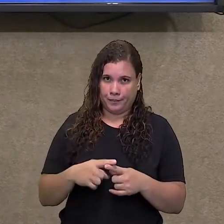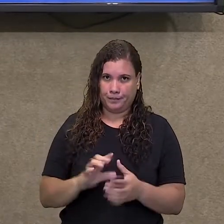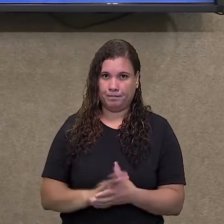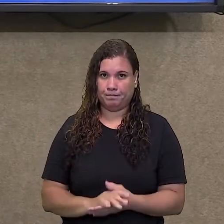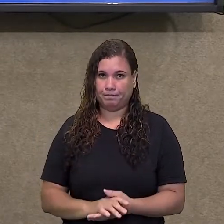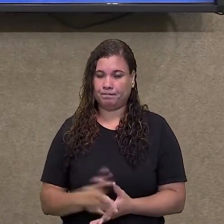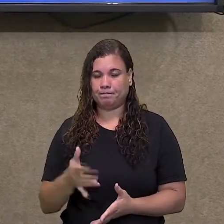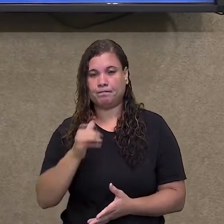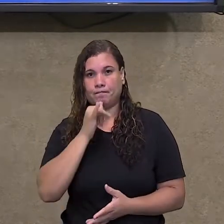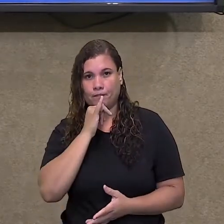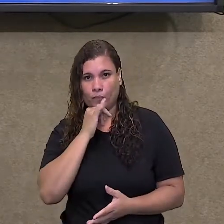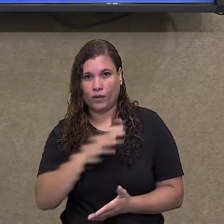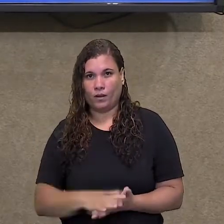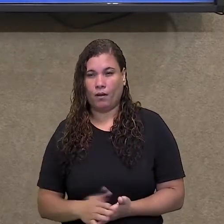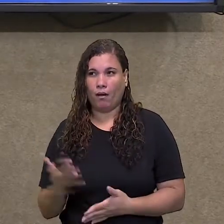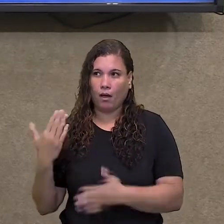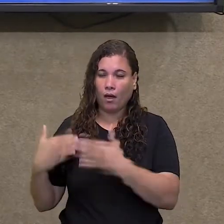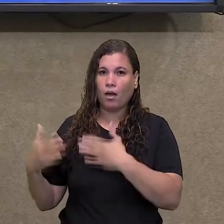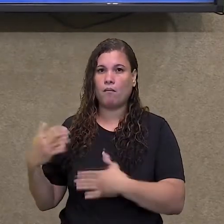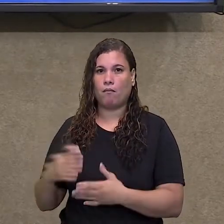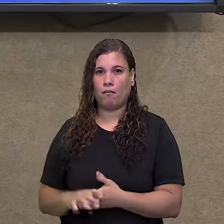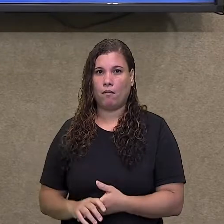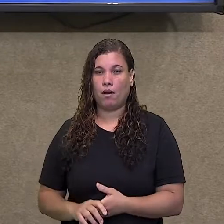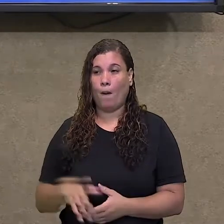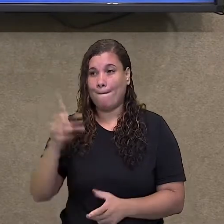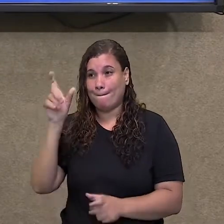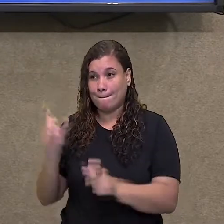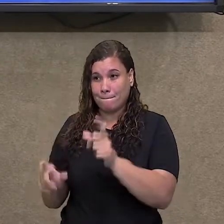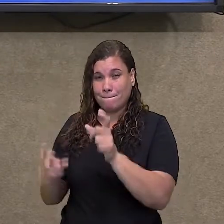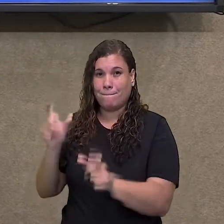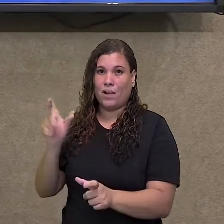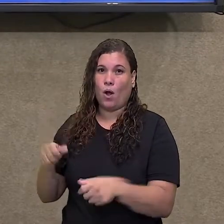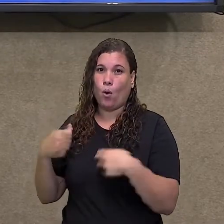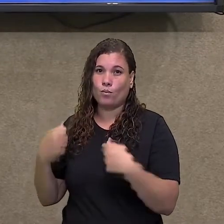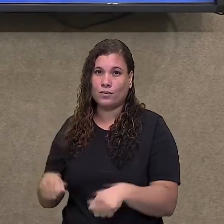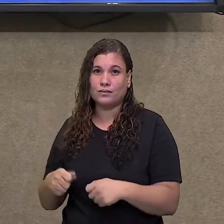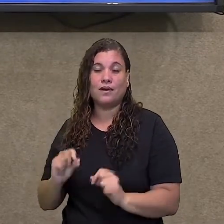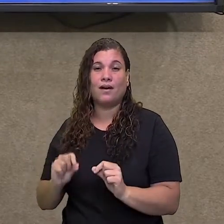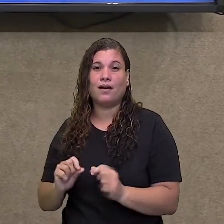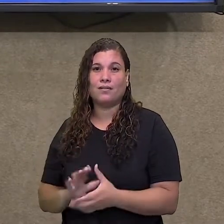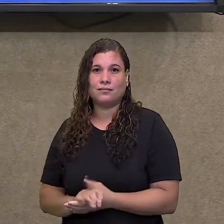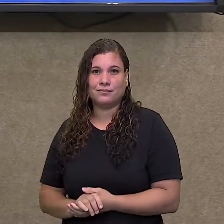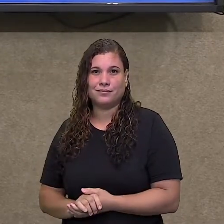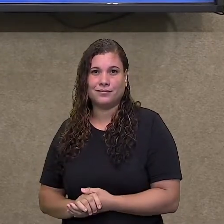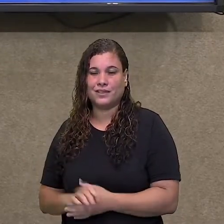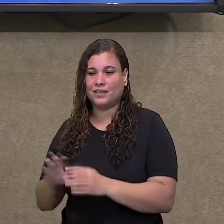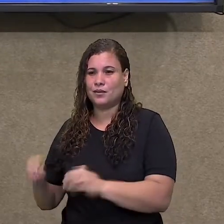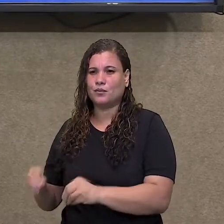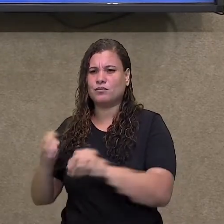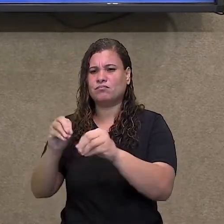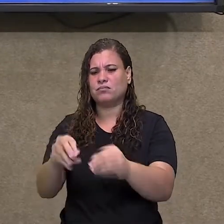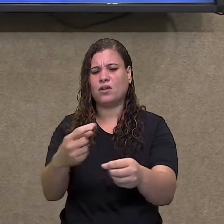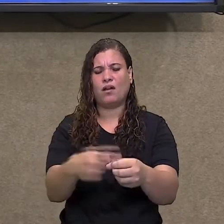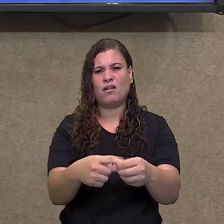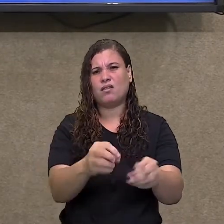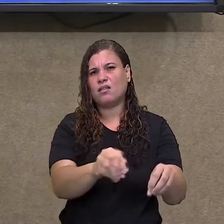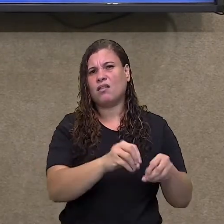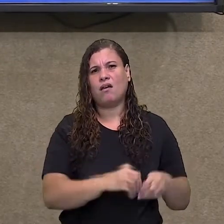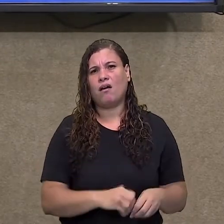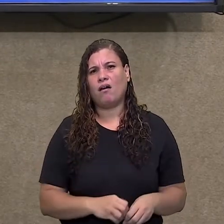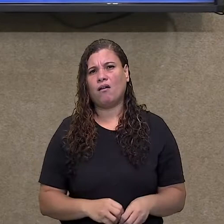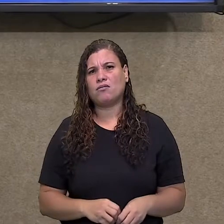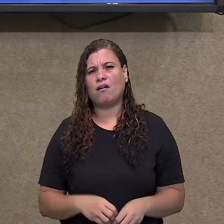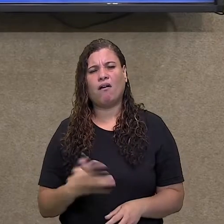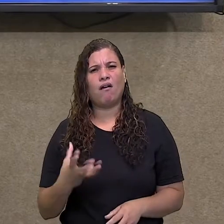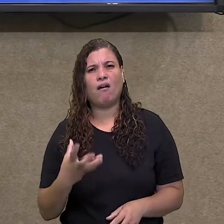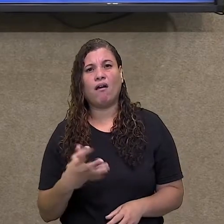de sobrevivência, recursos mesmo, geralmente terra boa, água, e ali elas foram